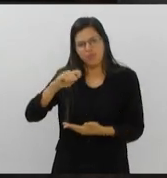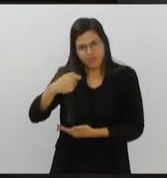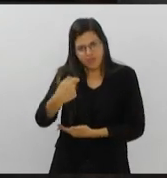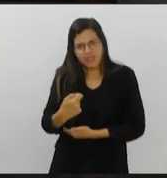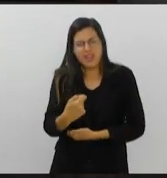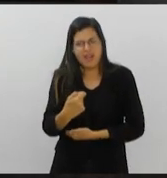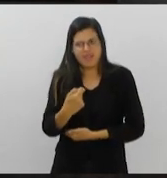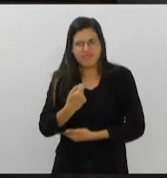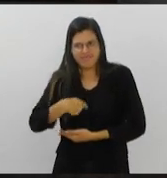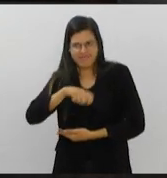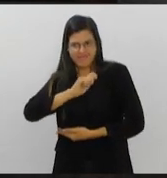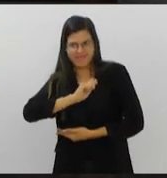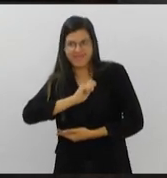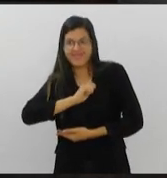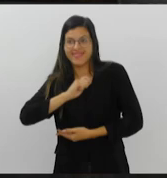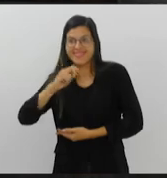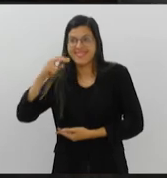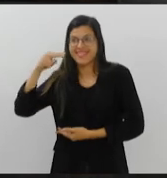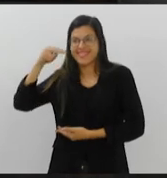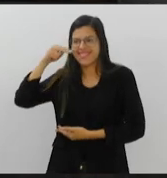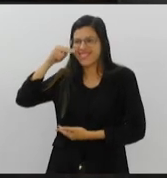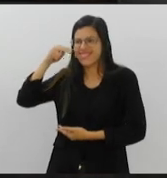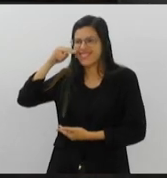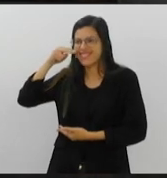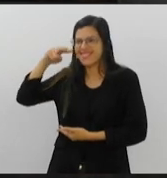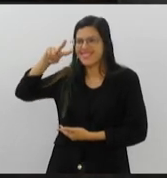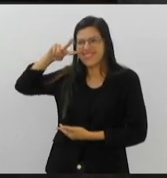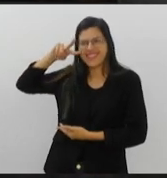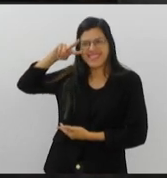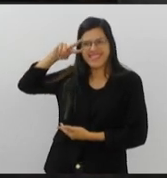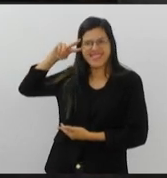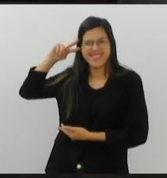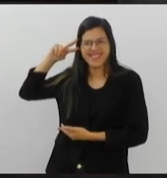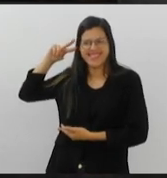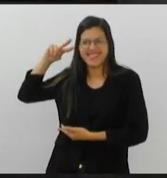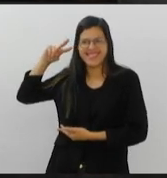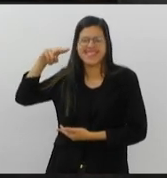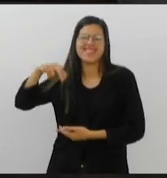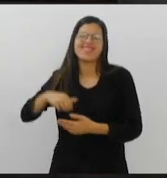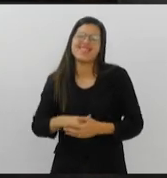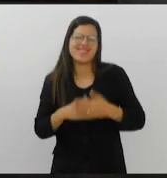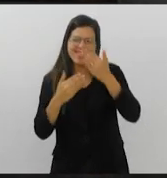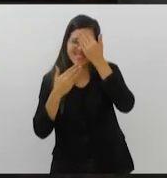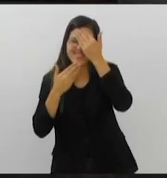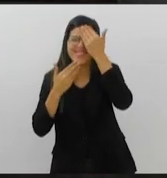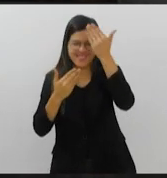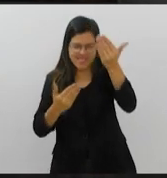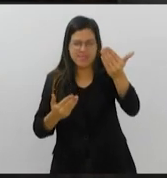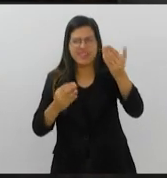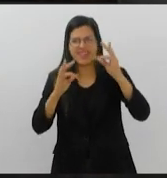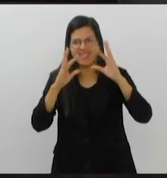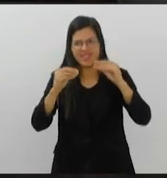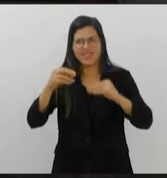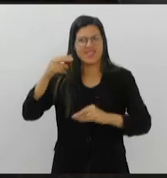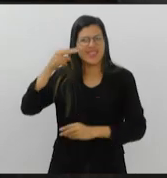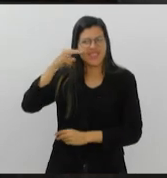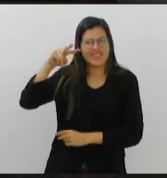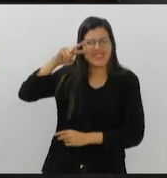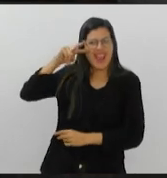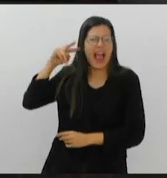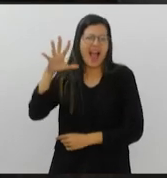surda. Eu sou reconhecida assim, assim. Muito obrigada a todos vocês. Ó,